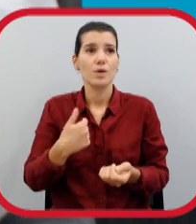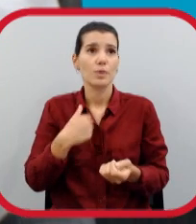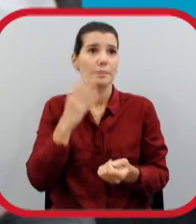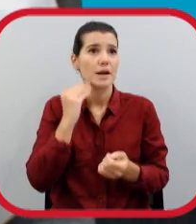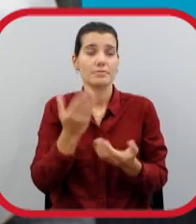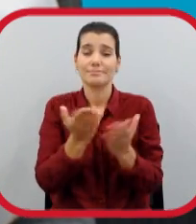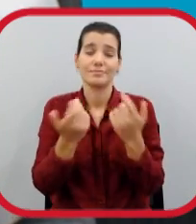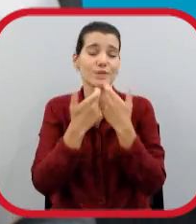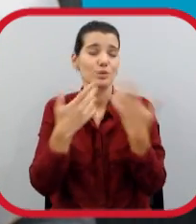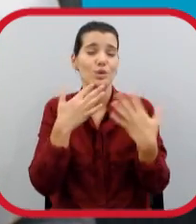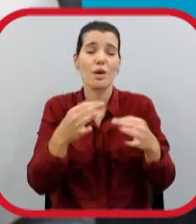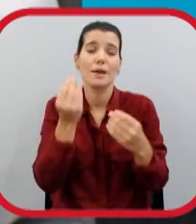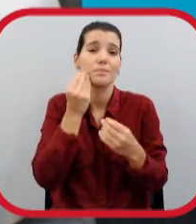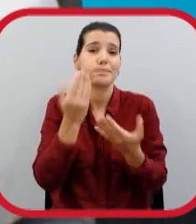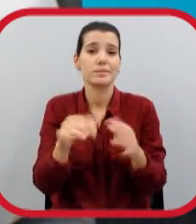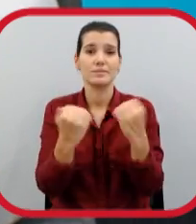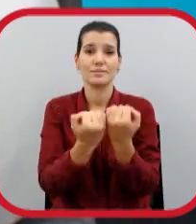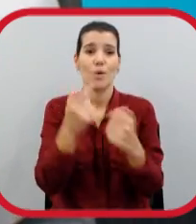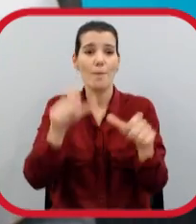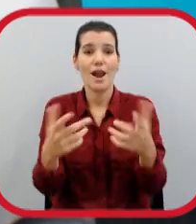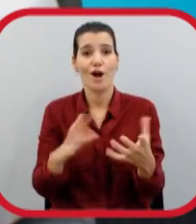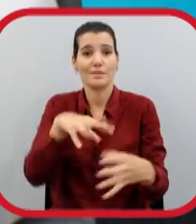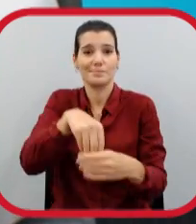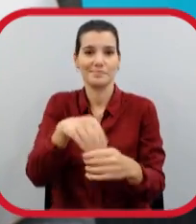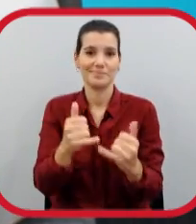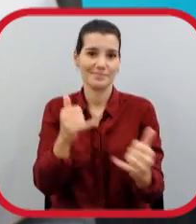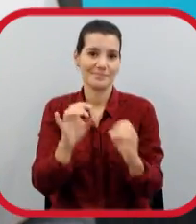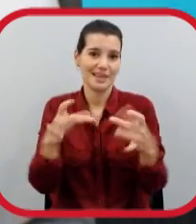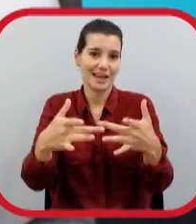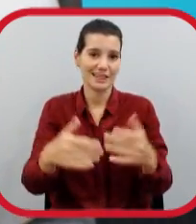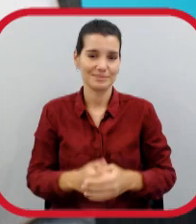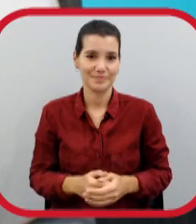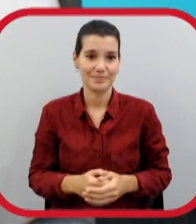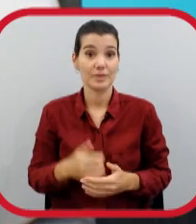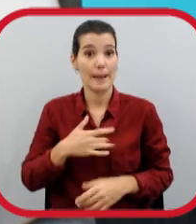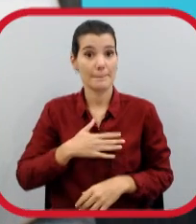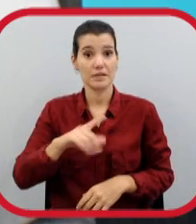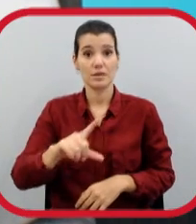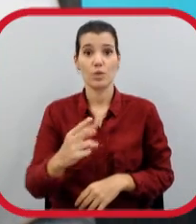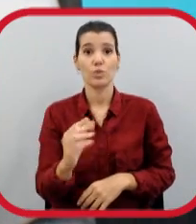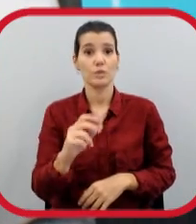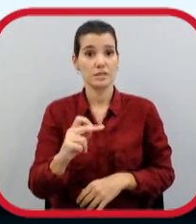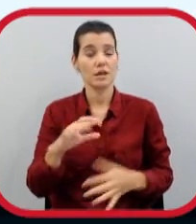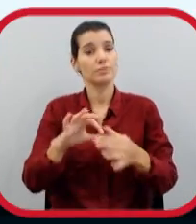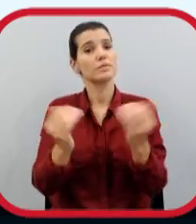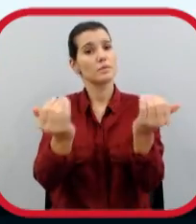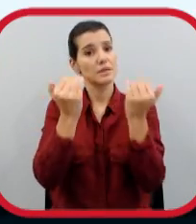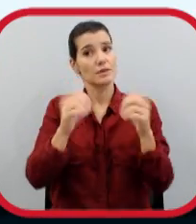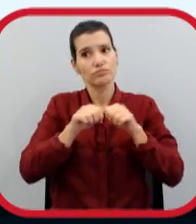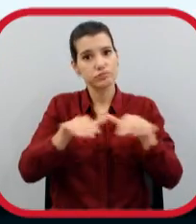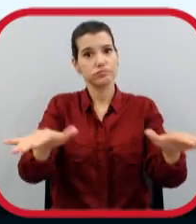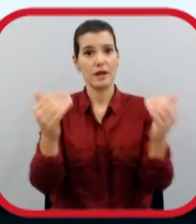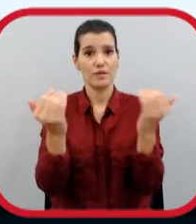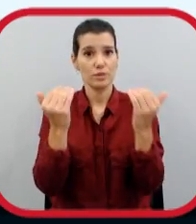Portanto, eu diria, é tudo normal, é a sociedade humana agora no ciberespaço. A Agência Luz é uma agência noticiosa que